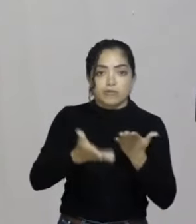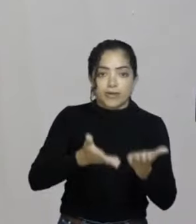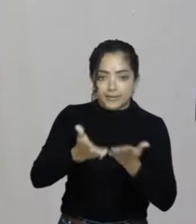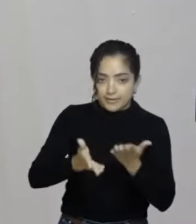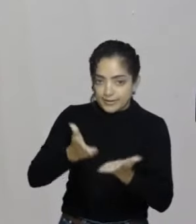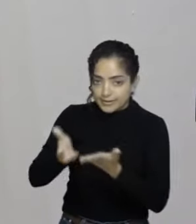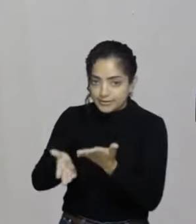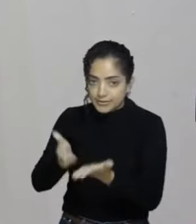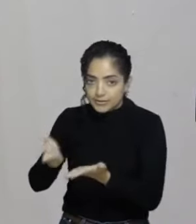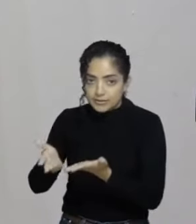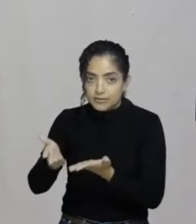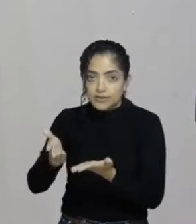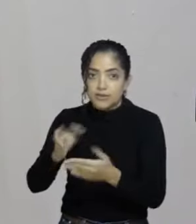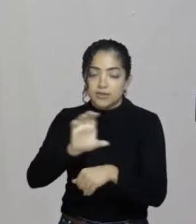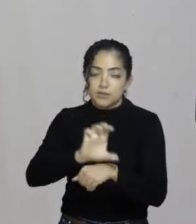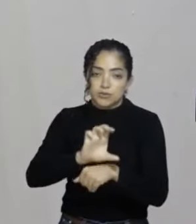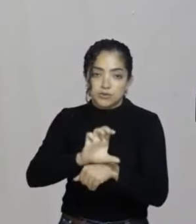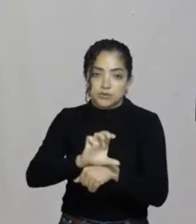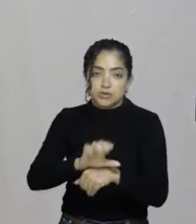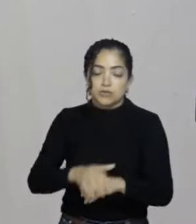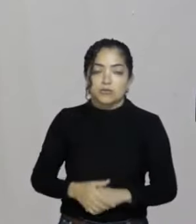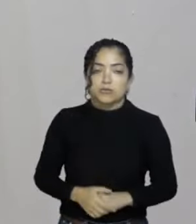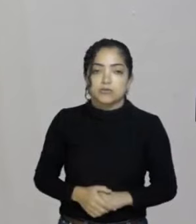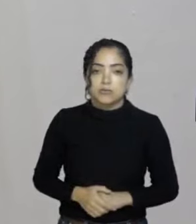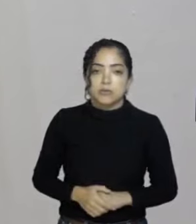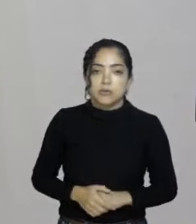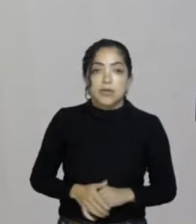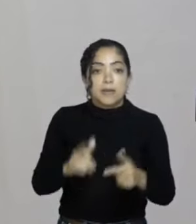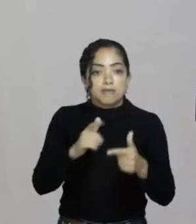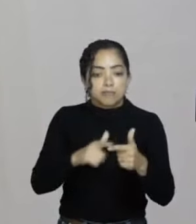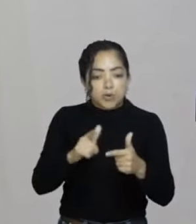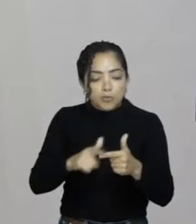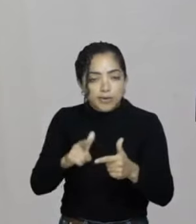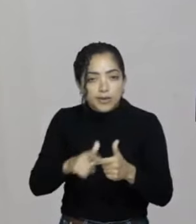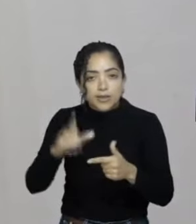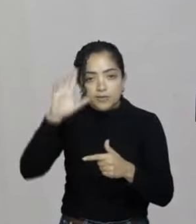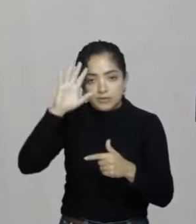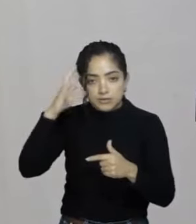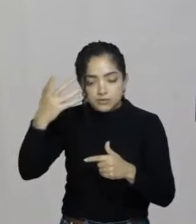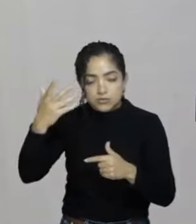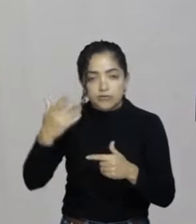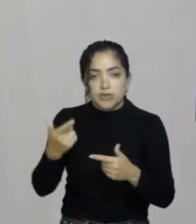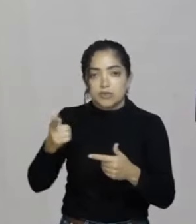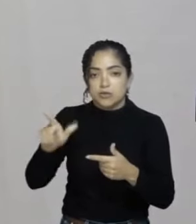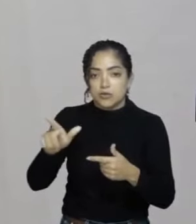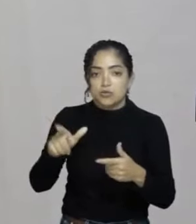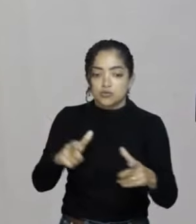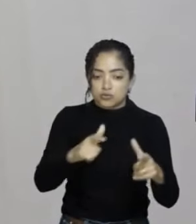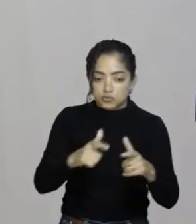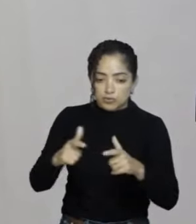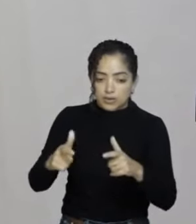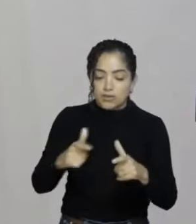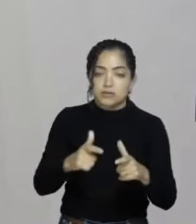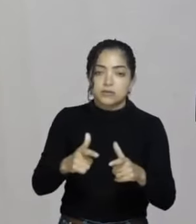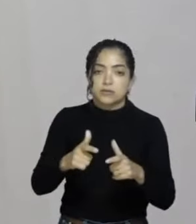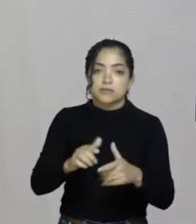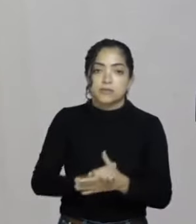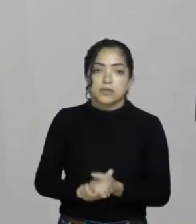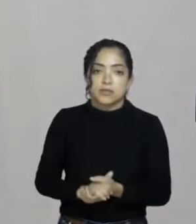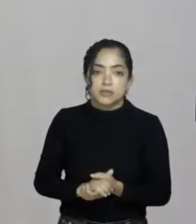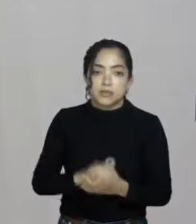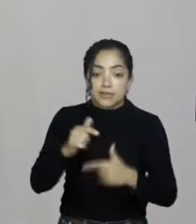o estado inteiro também desafogando as outras as outras instalações do estado que trabalham com esse tipo